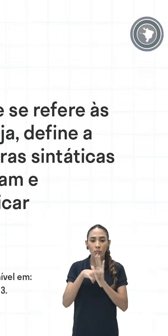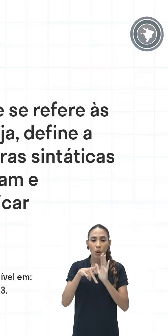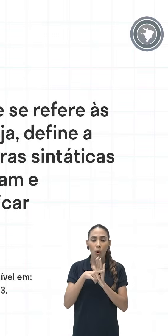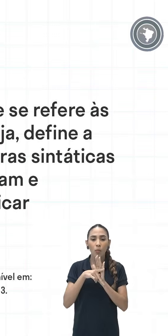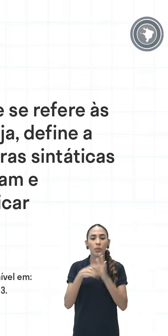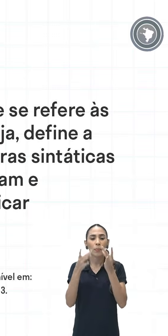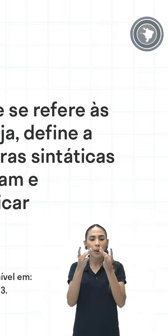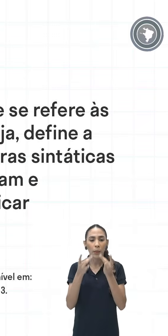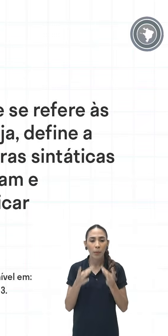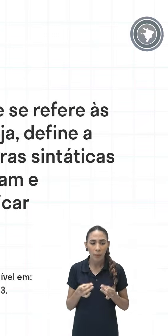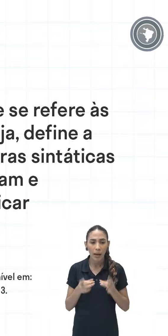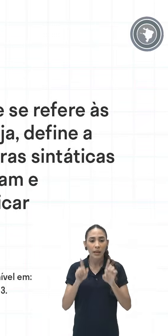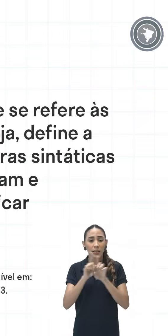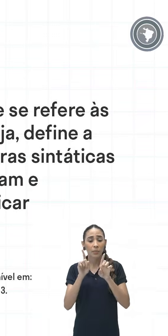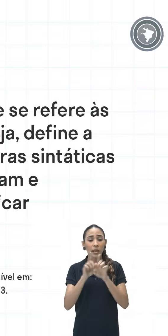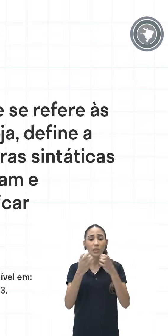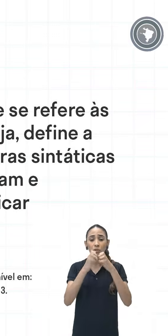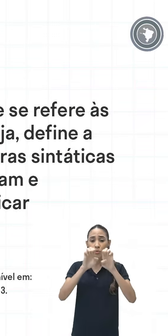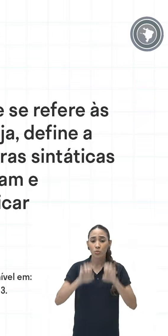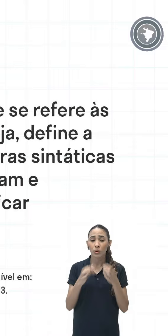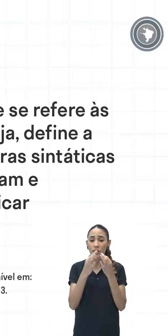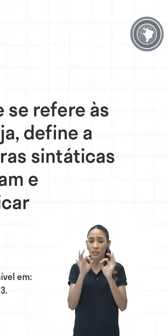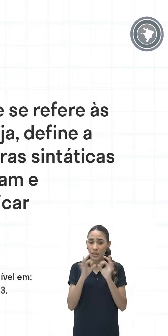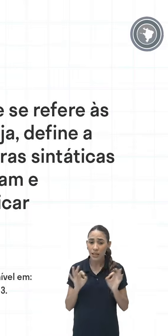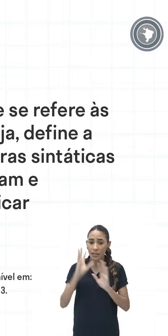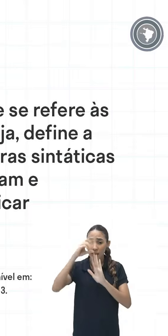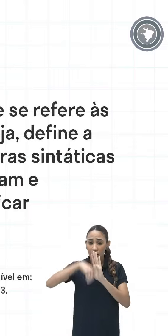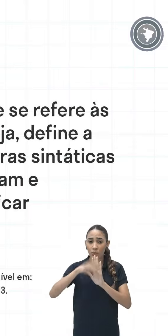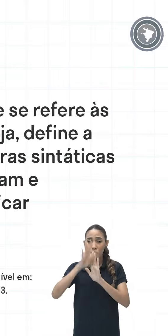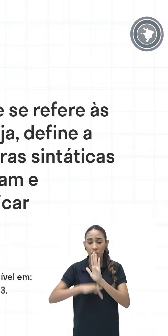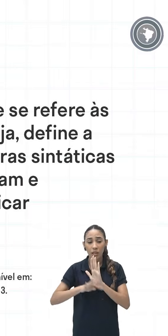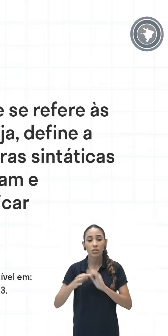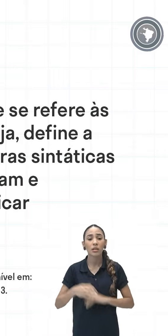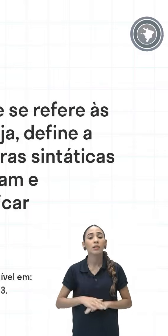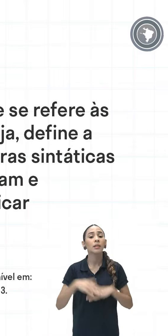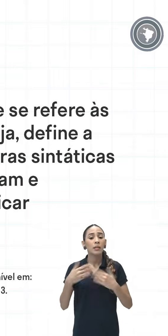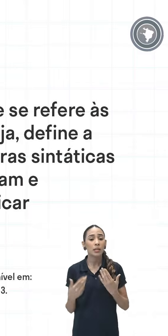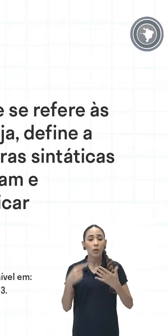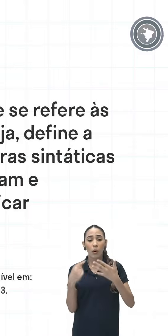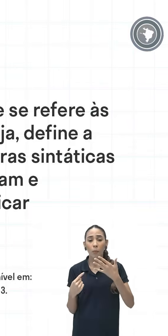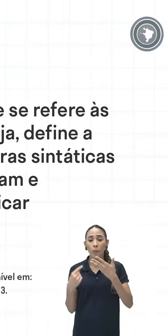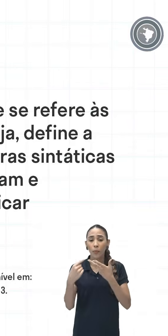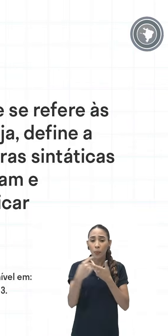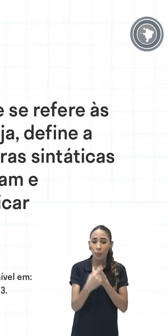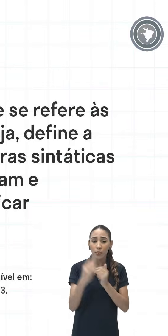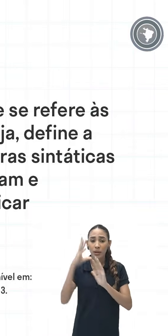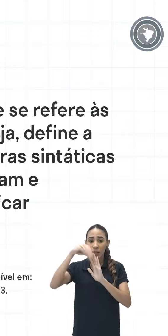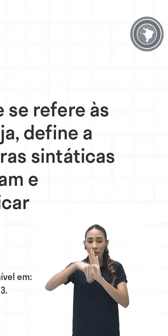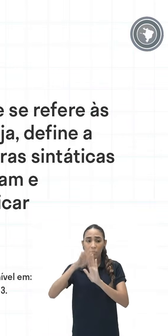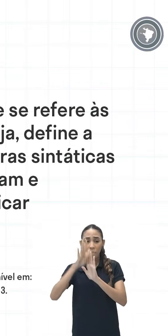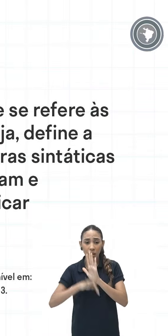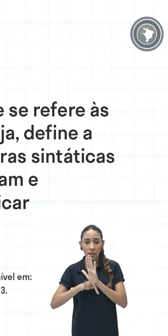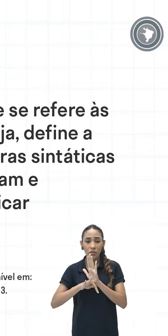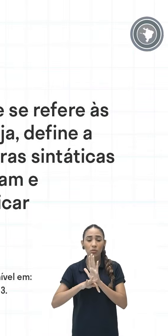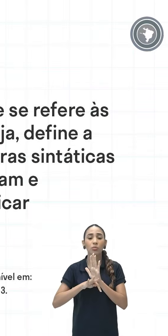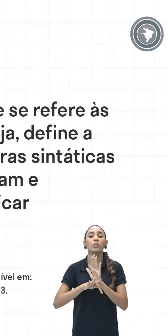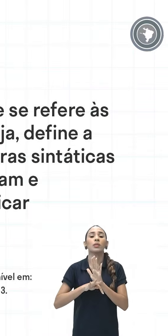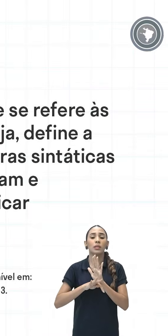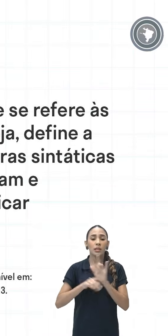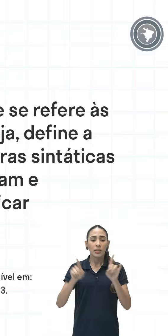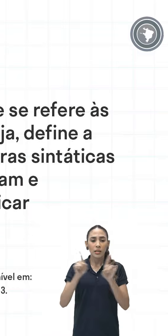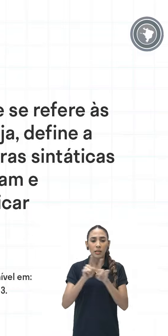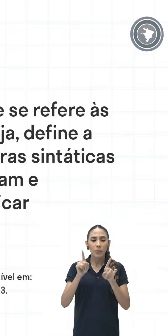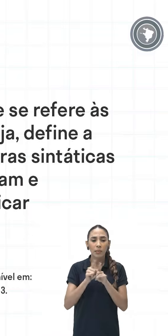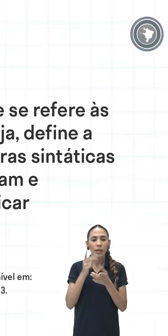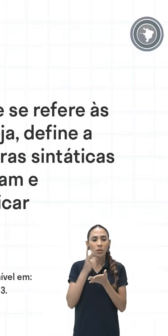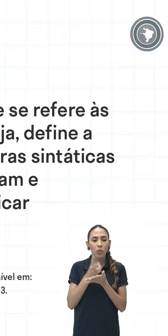estruturas sintáticas presentes. O texto, ou seja, os elementos que caracterizam e permanecem em